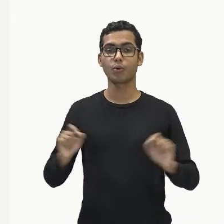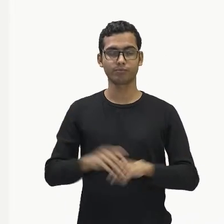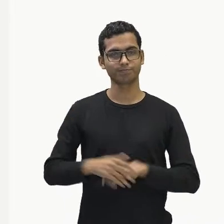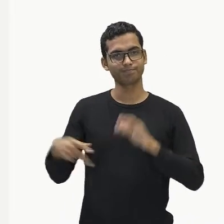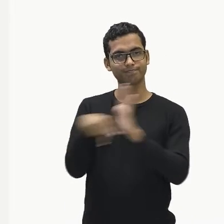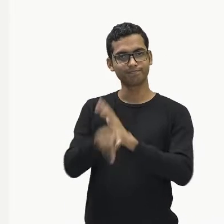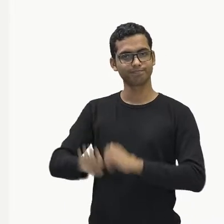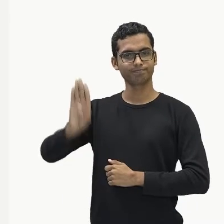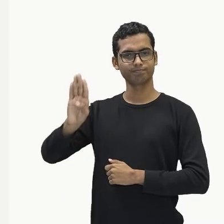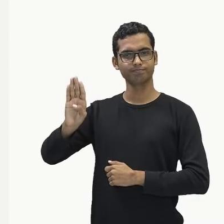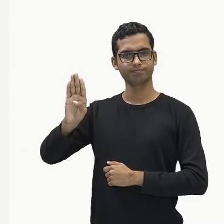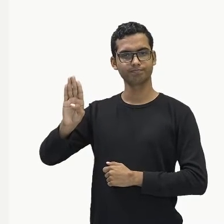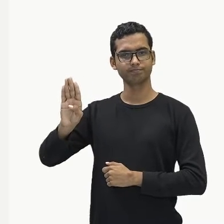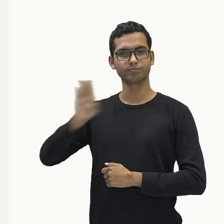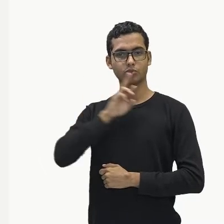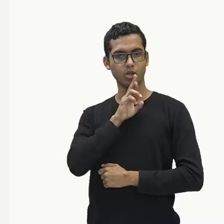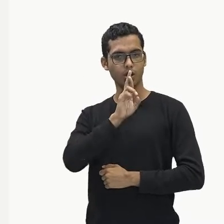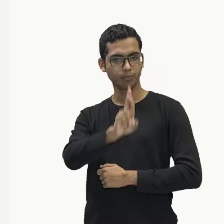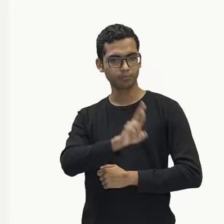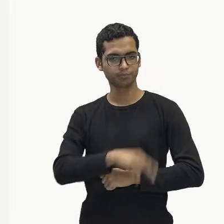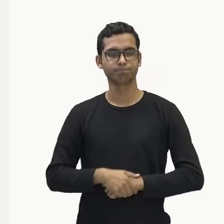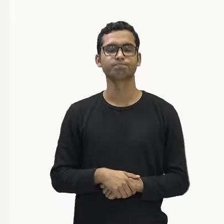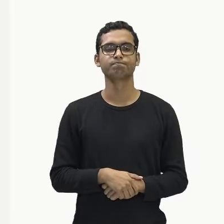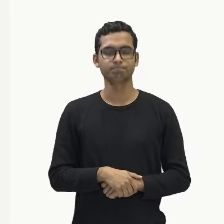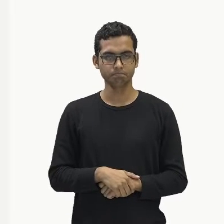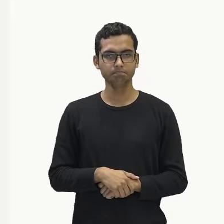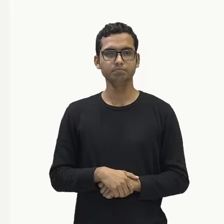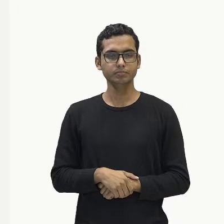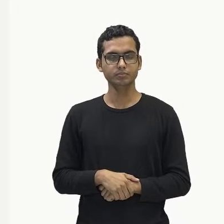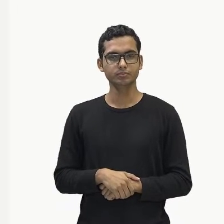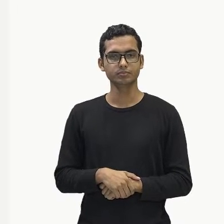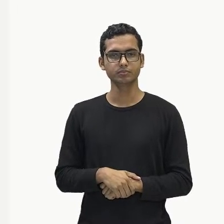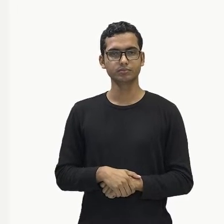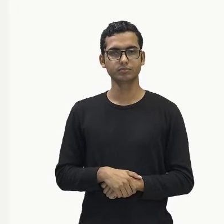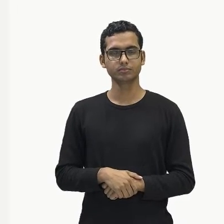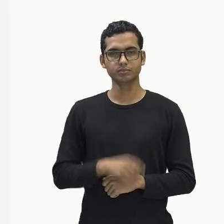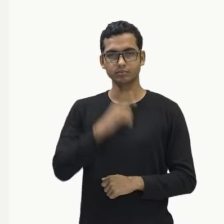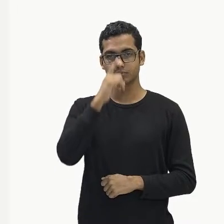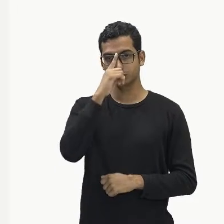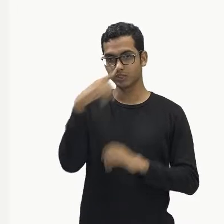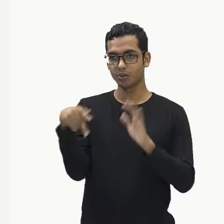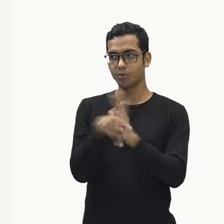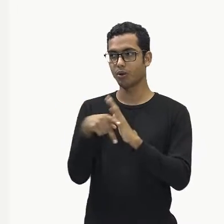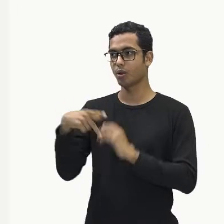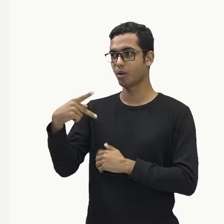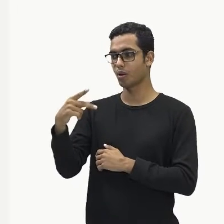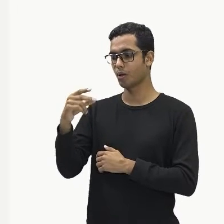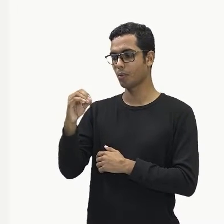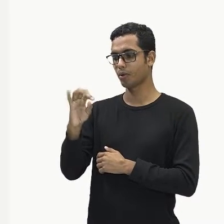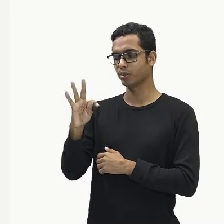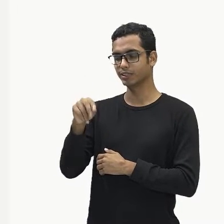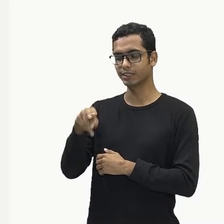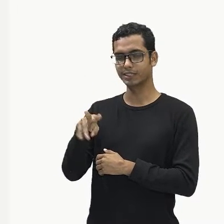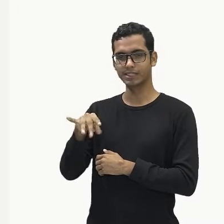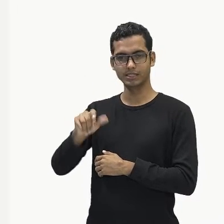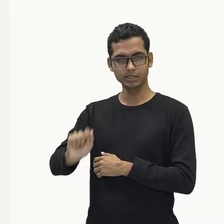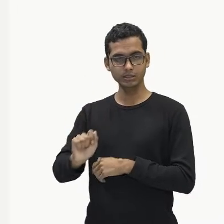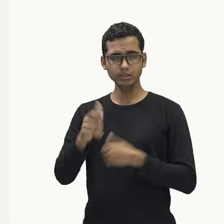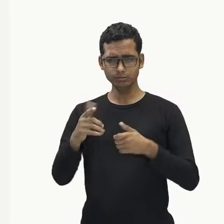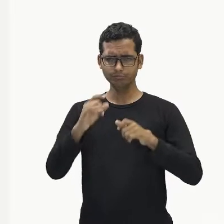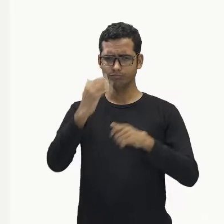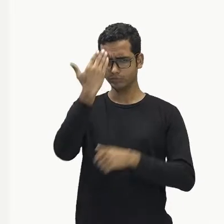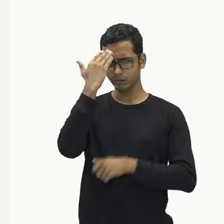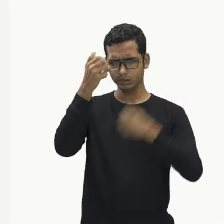B, que é o resultado, que nós chamamos de potência. Então, para isso ficar mais claro